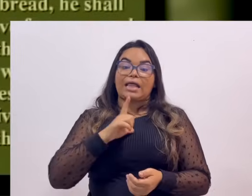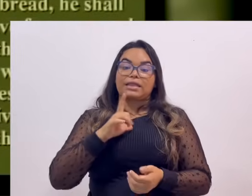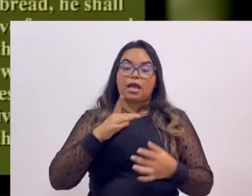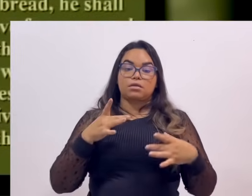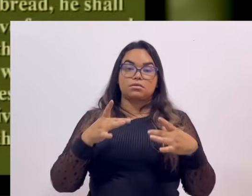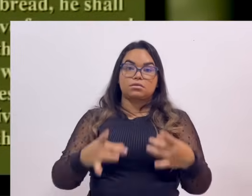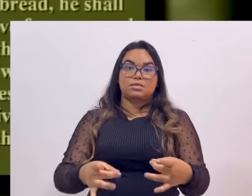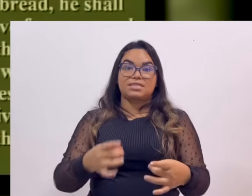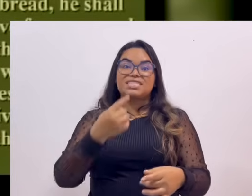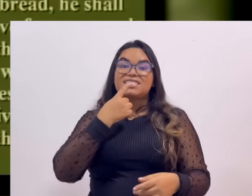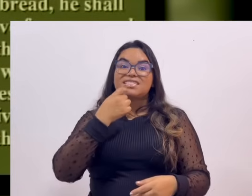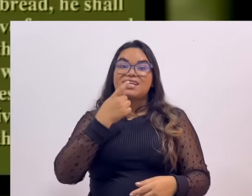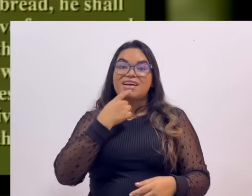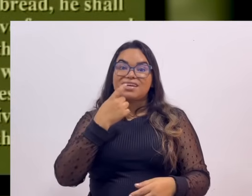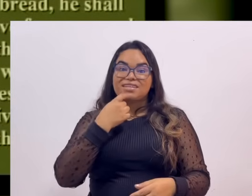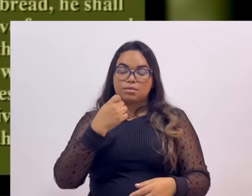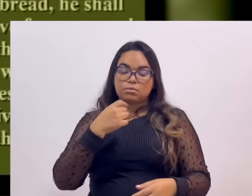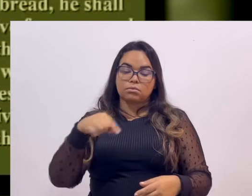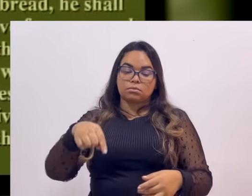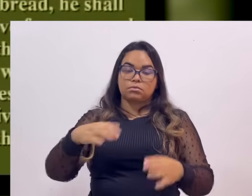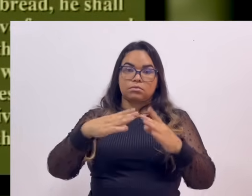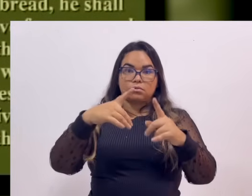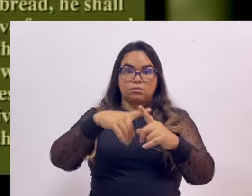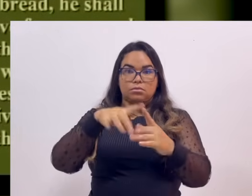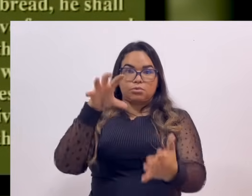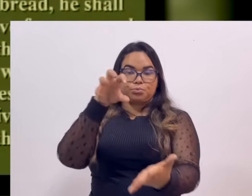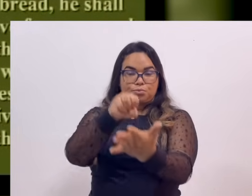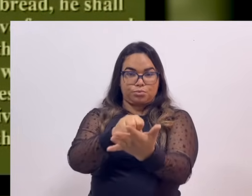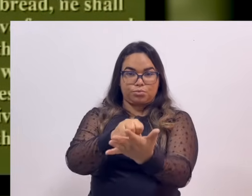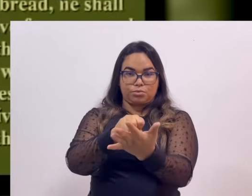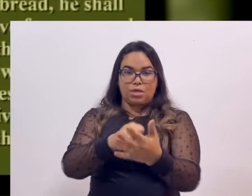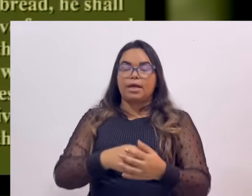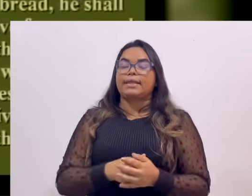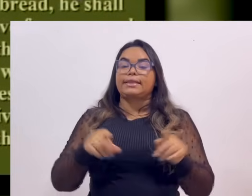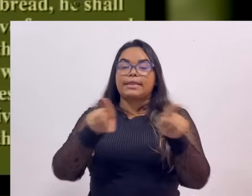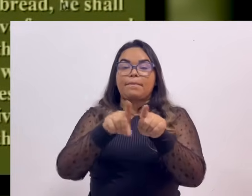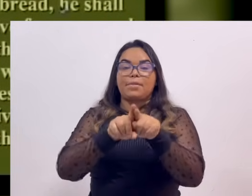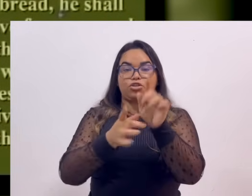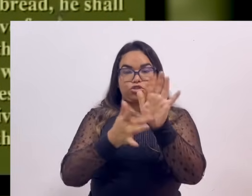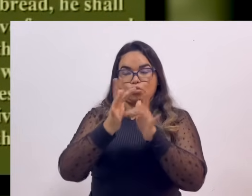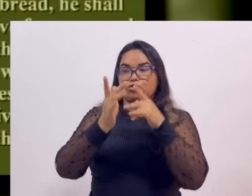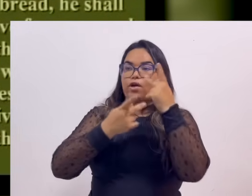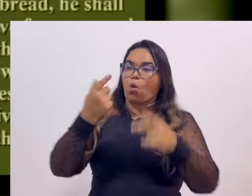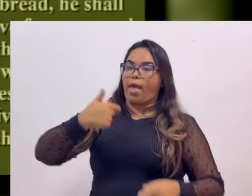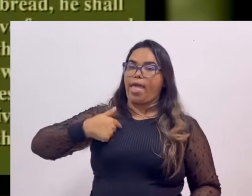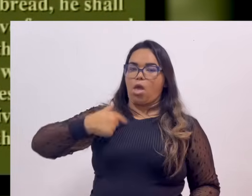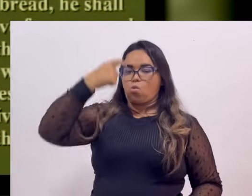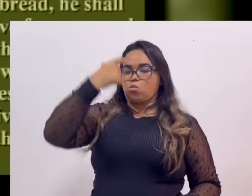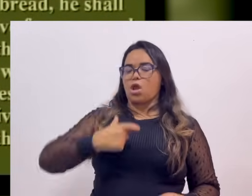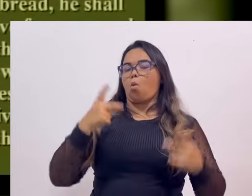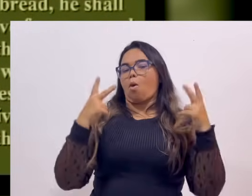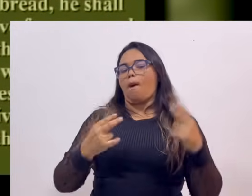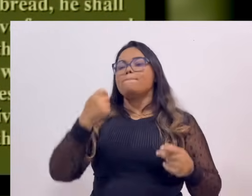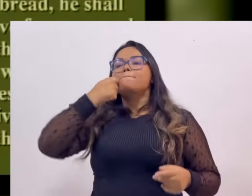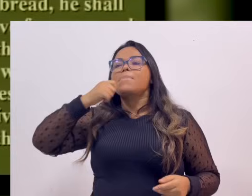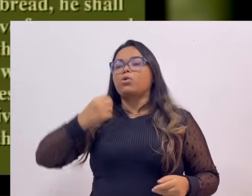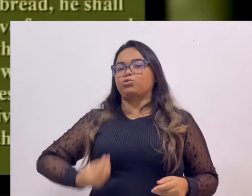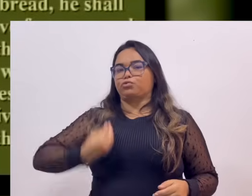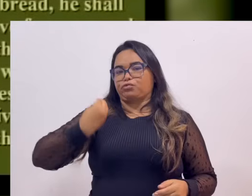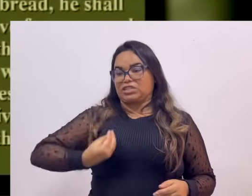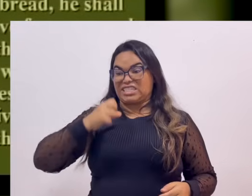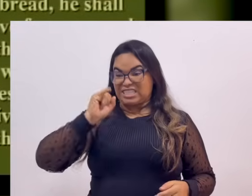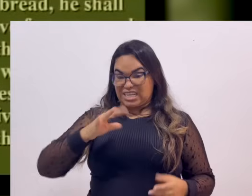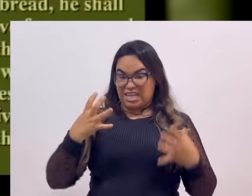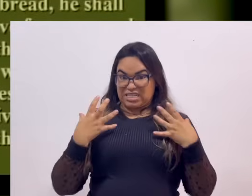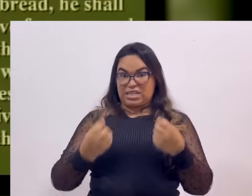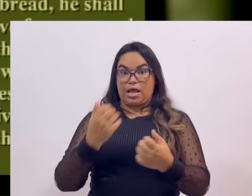transferir o registro dos pecados para o santuário eu sou o pão da vida que desceu dos céus se alguém comer deste